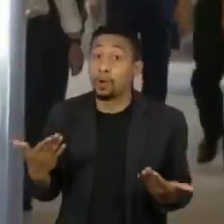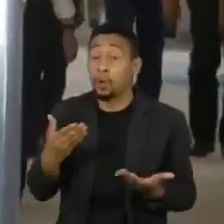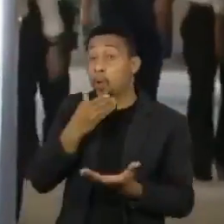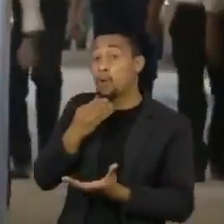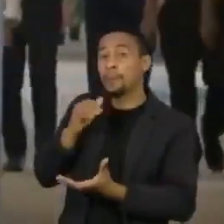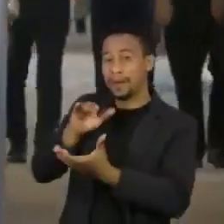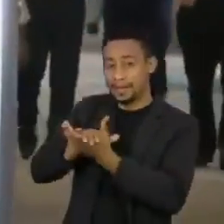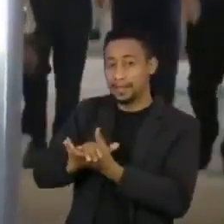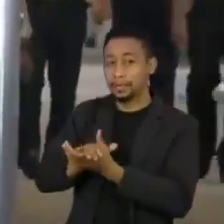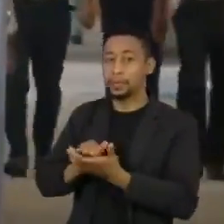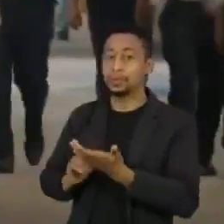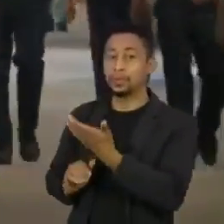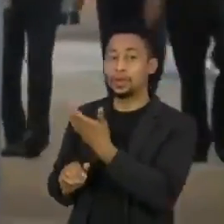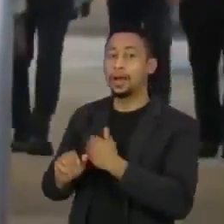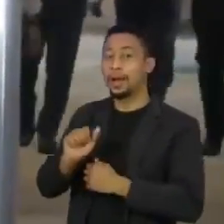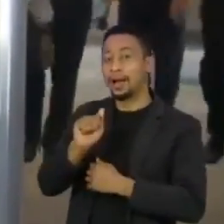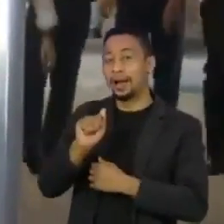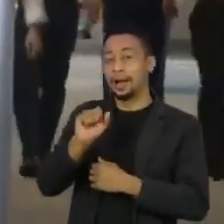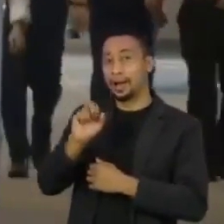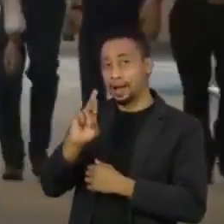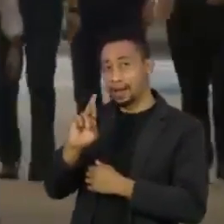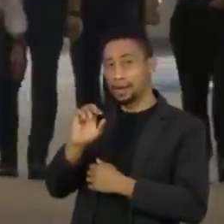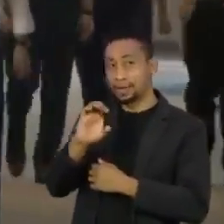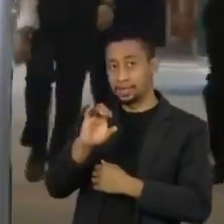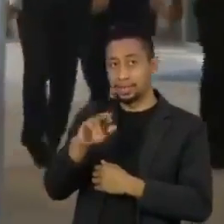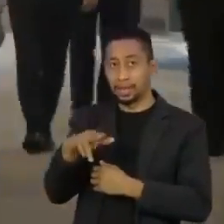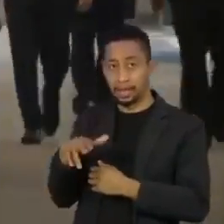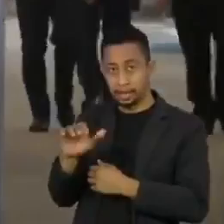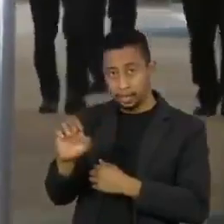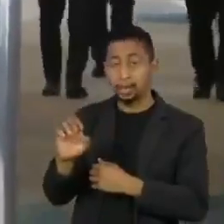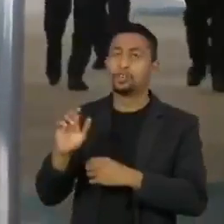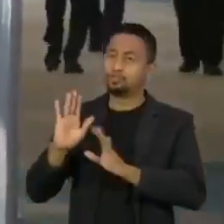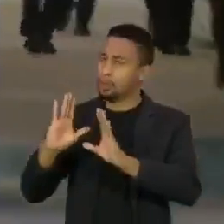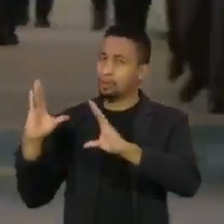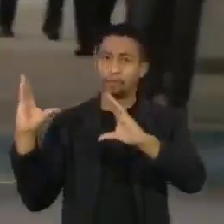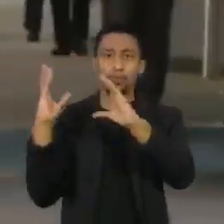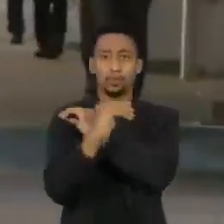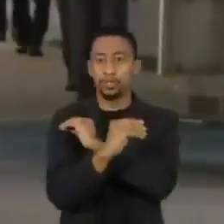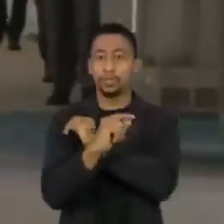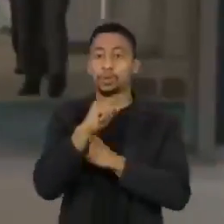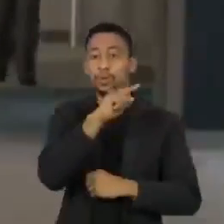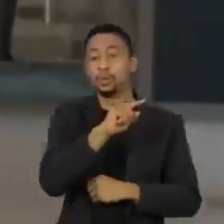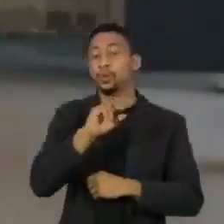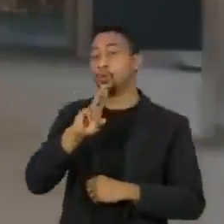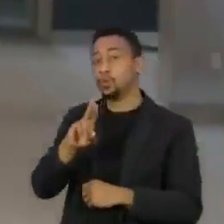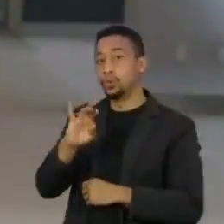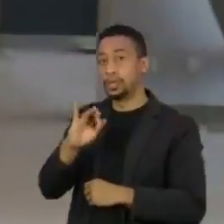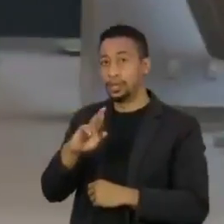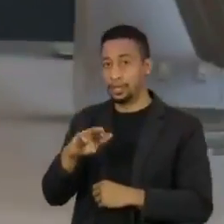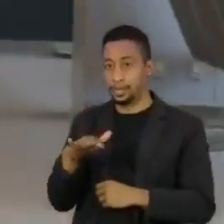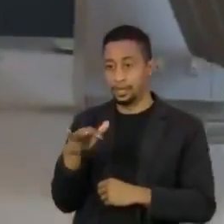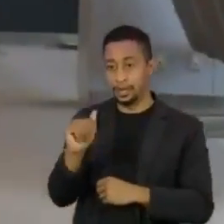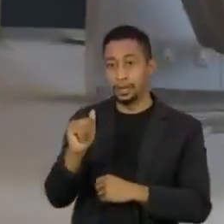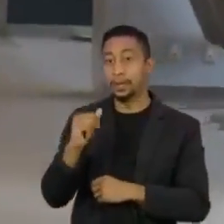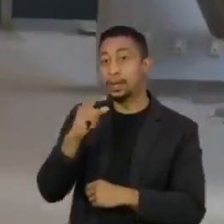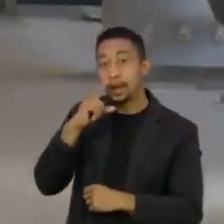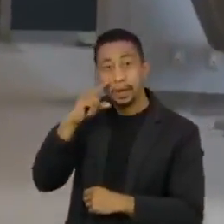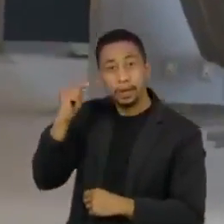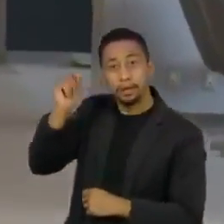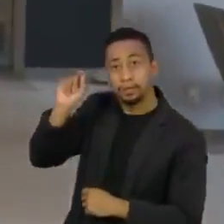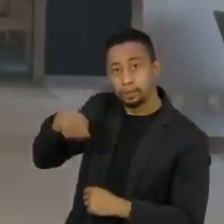cenize da Venício já fugiu para a capital ucraniana Kiev a velocista de 24 anos